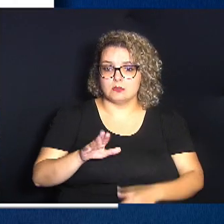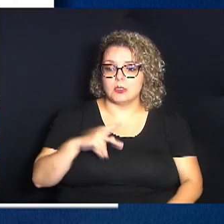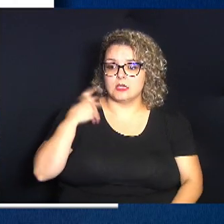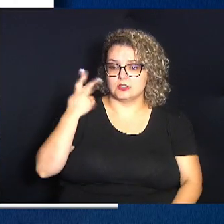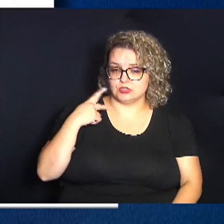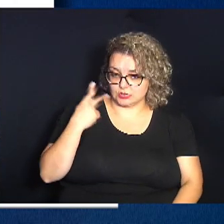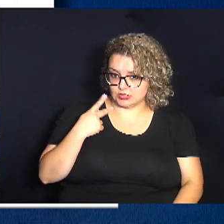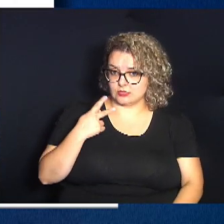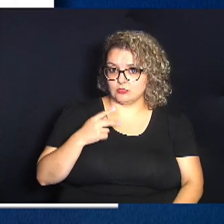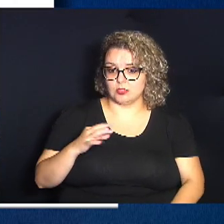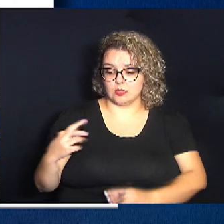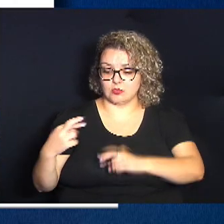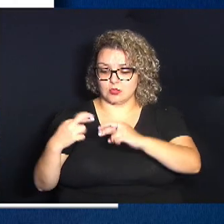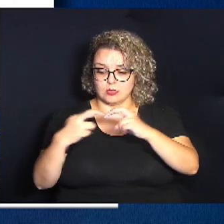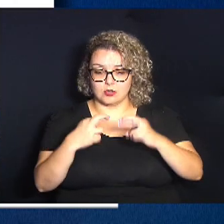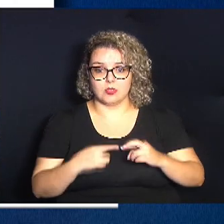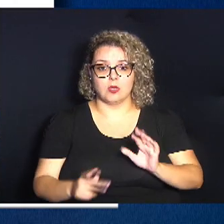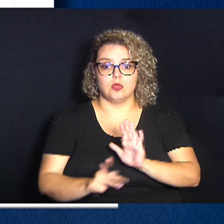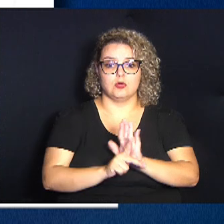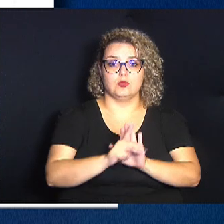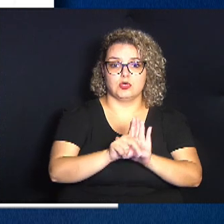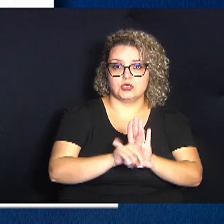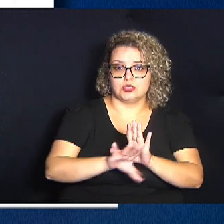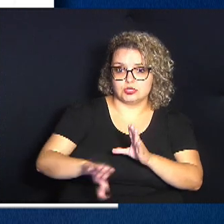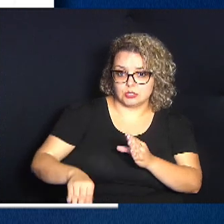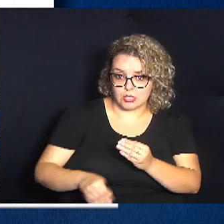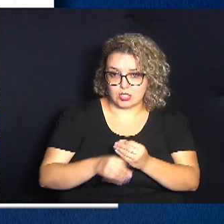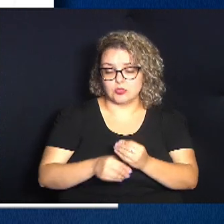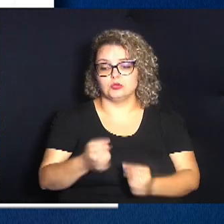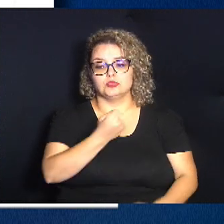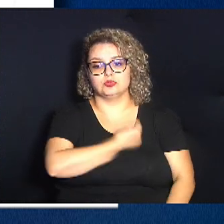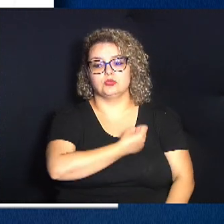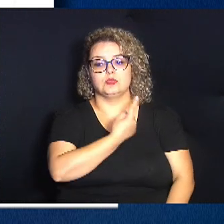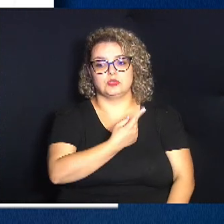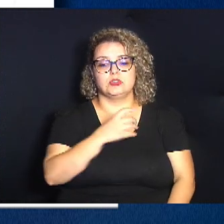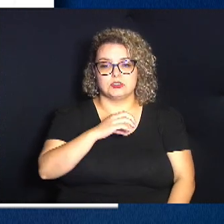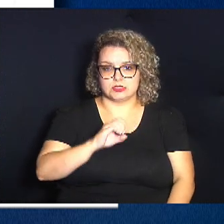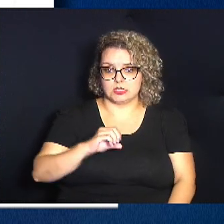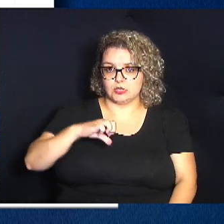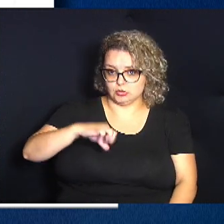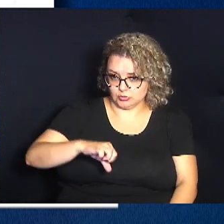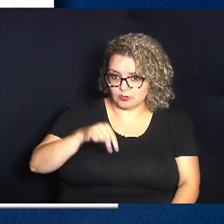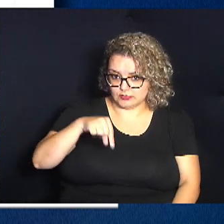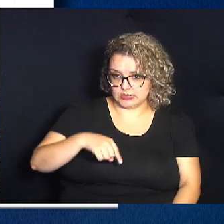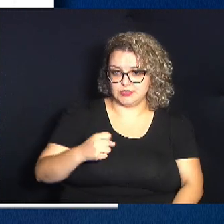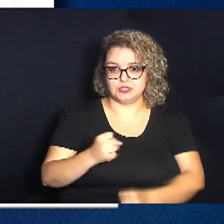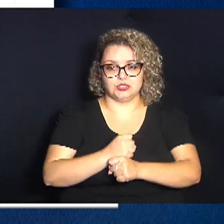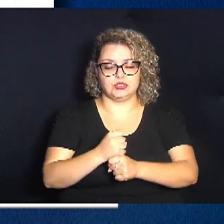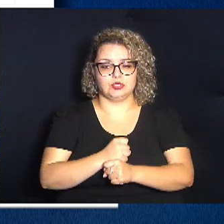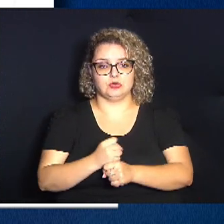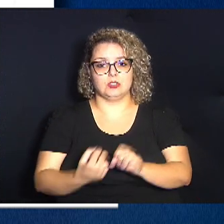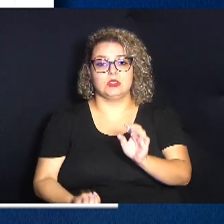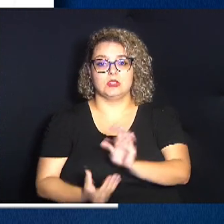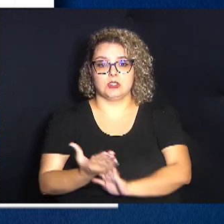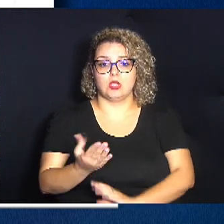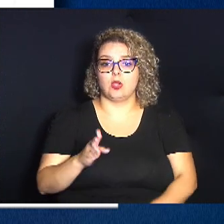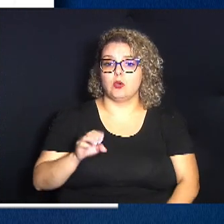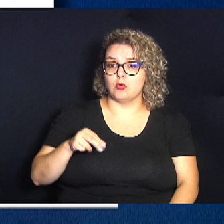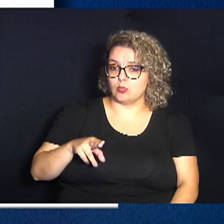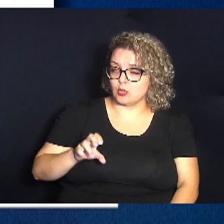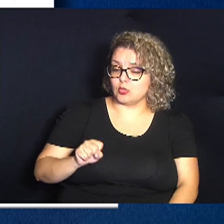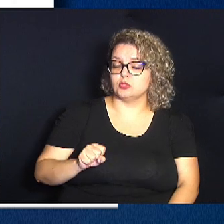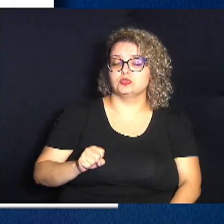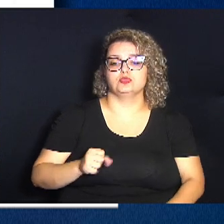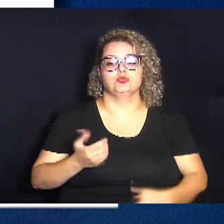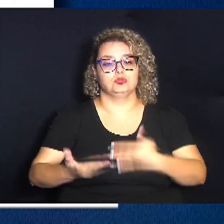vereadores abordaram sobre o projeto de lei complementar número 109 deste ano, que institui bônus para os servidores da